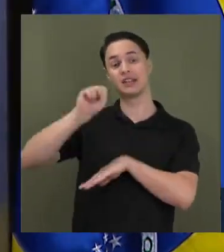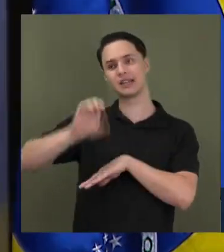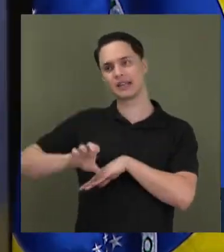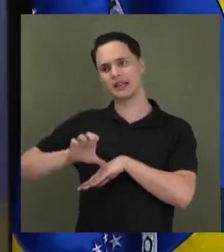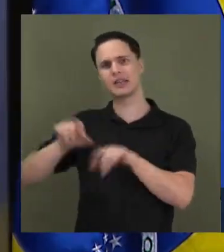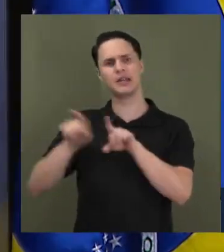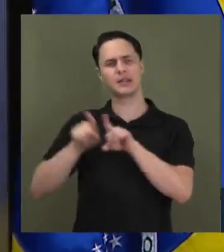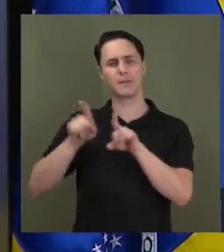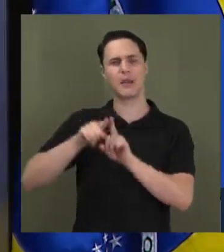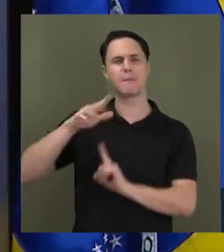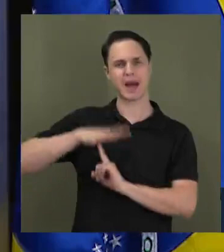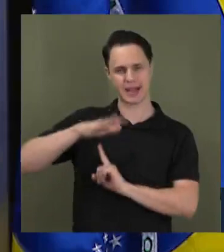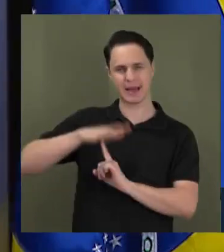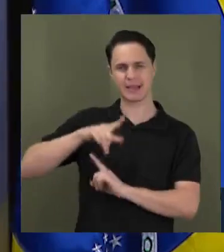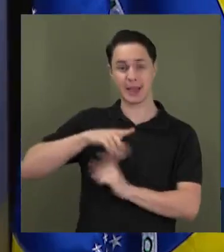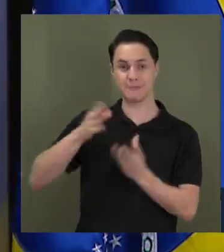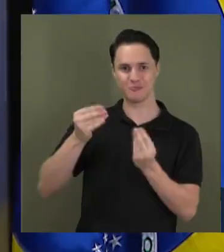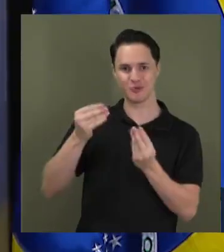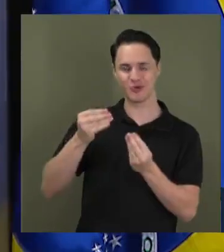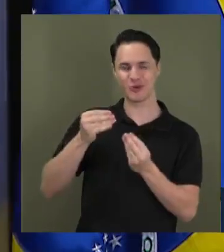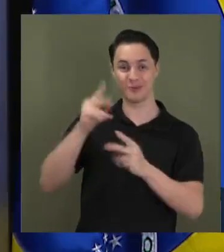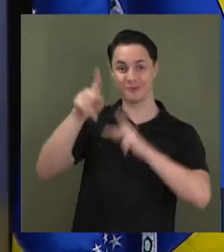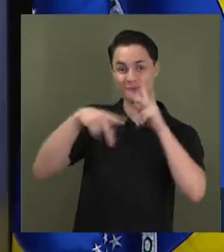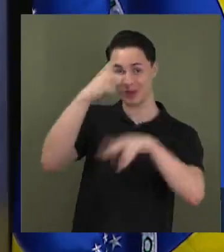no Paraná. E